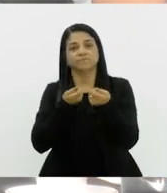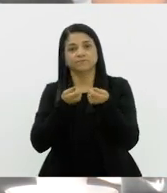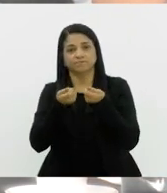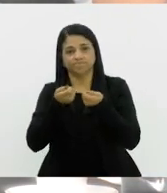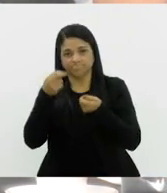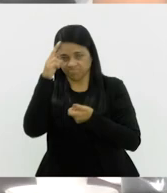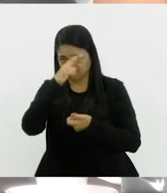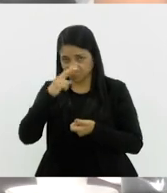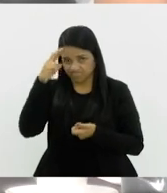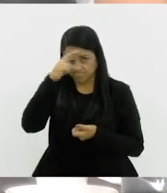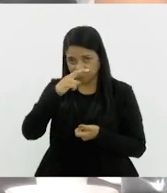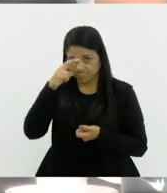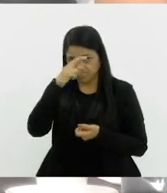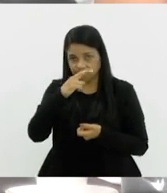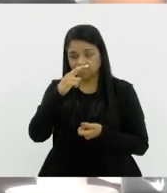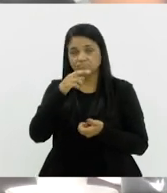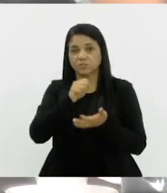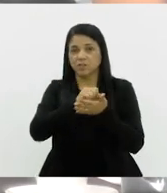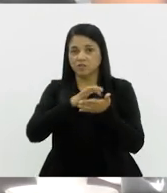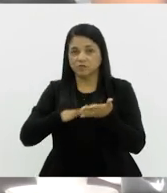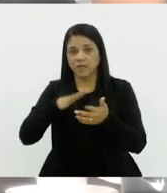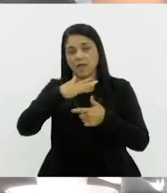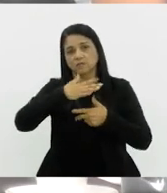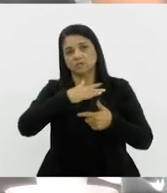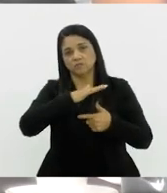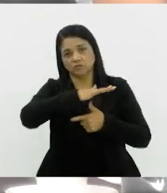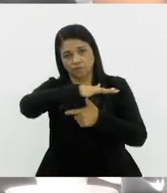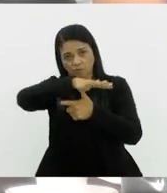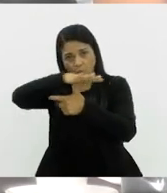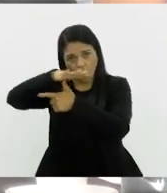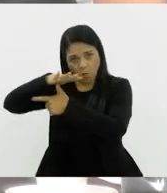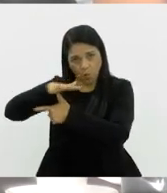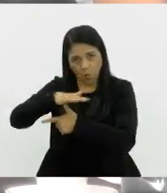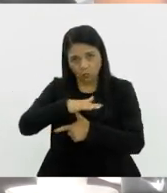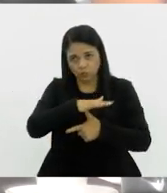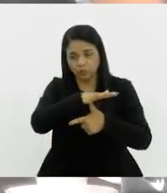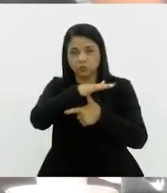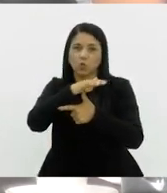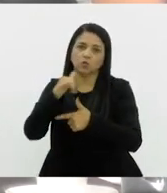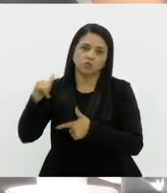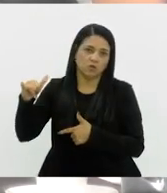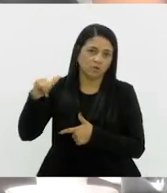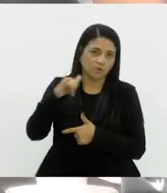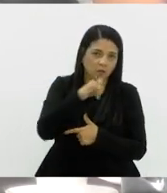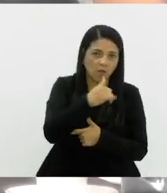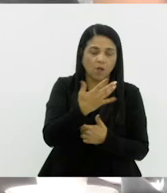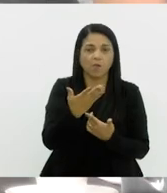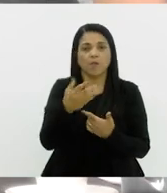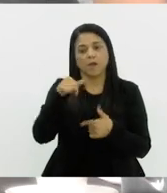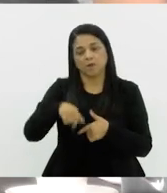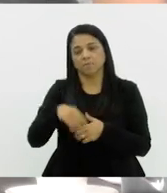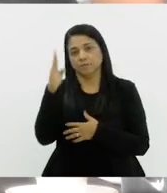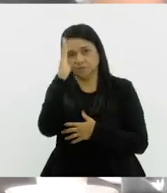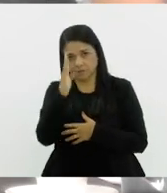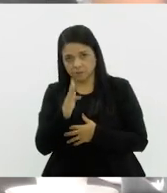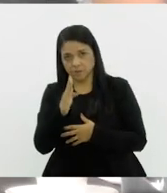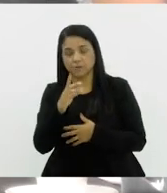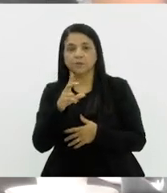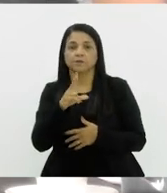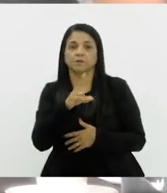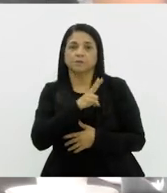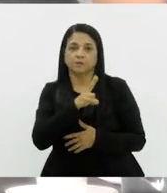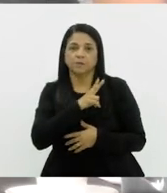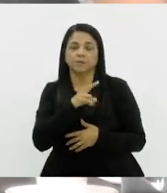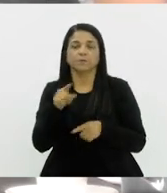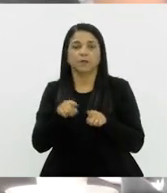da atividade de voos de aeronaves, né, aqui no Brasil e, particularmente, também na